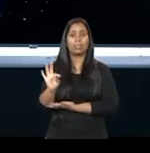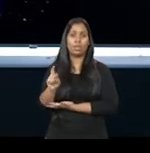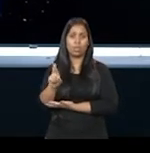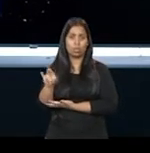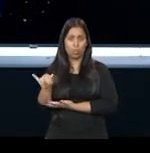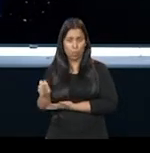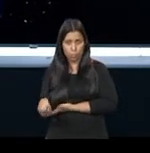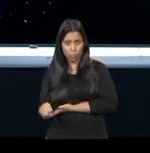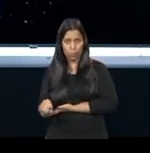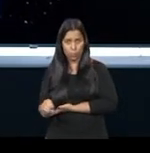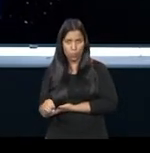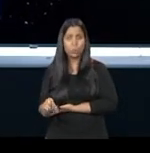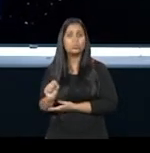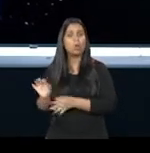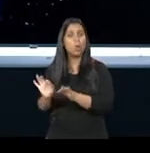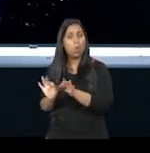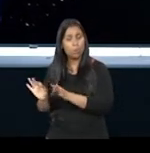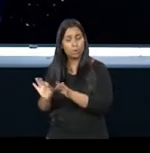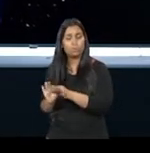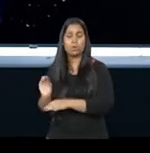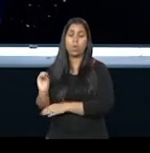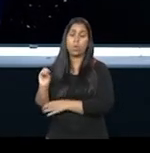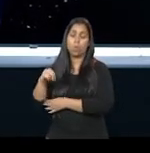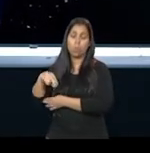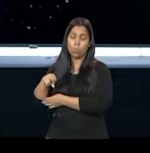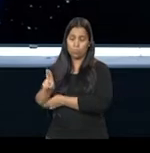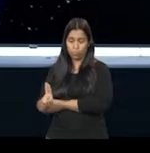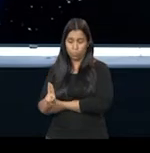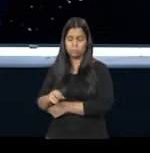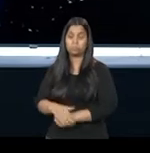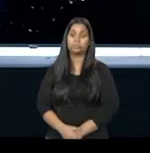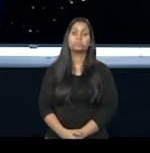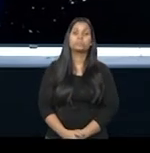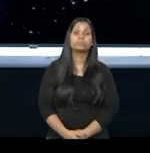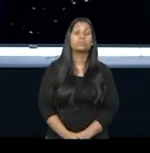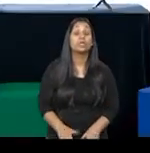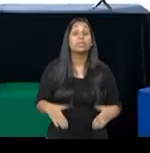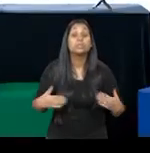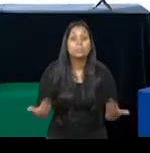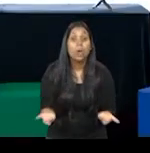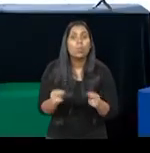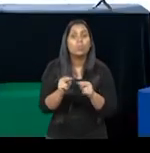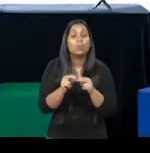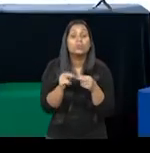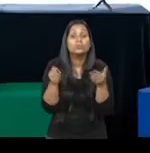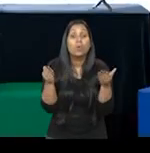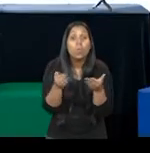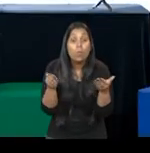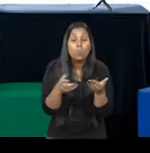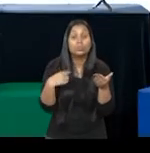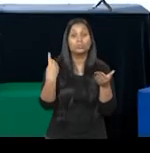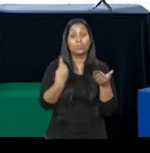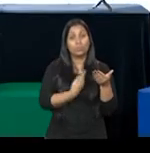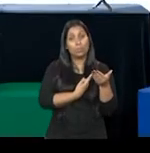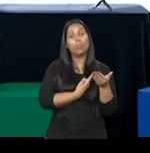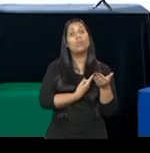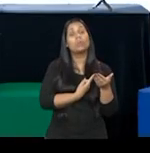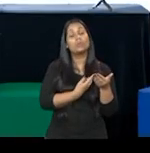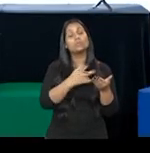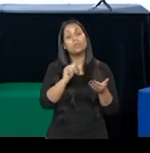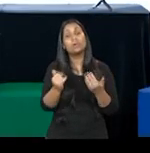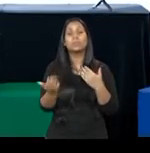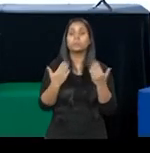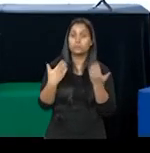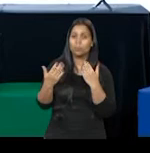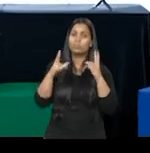território, o que são as organizações internacionais, como a ONU, por exemplo. Por isso, hoje vamos aprofundar um